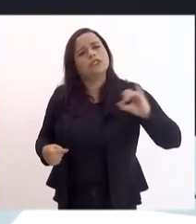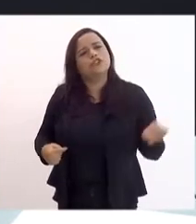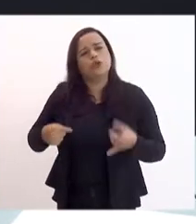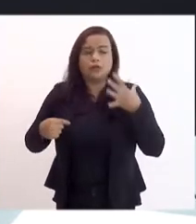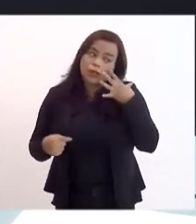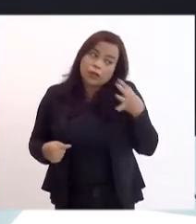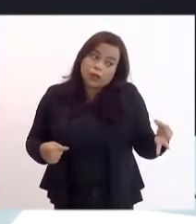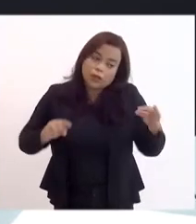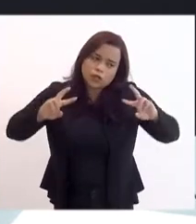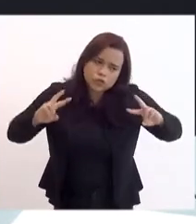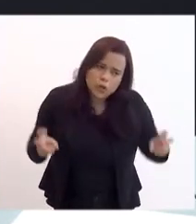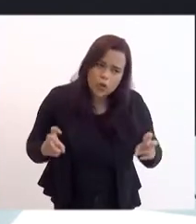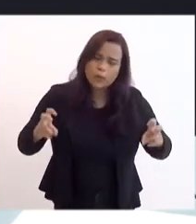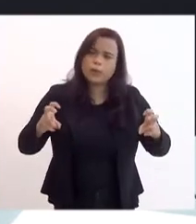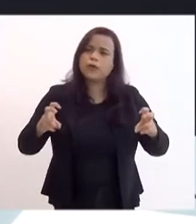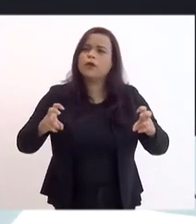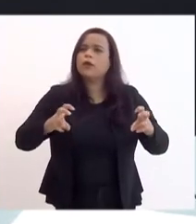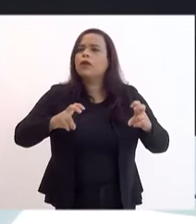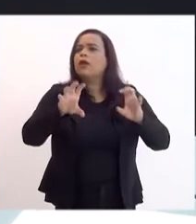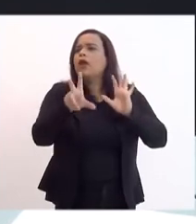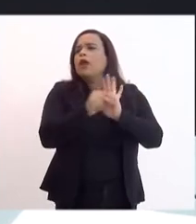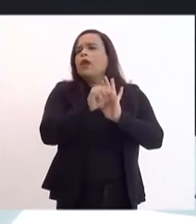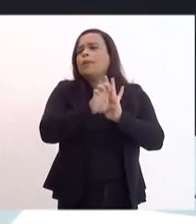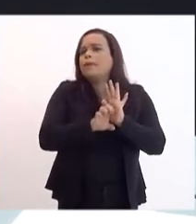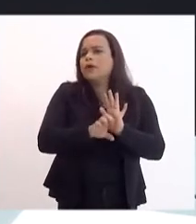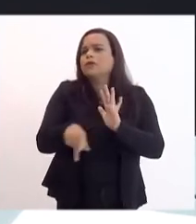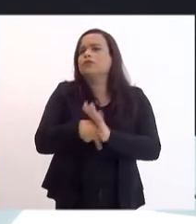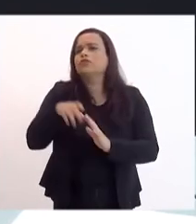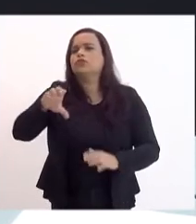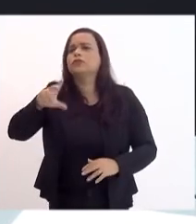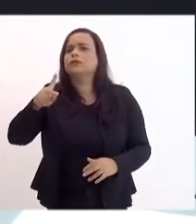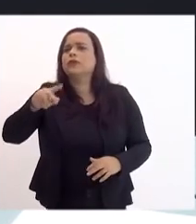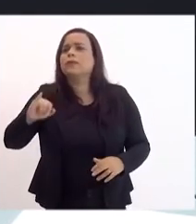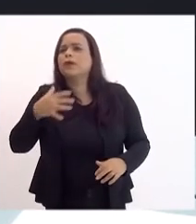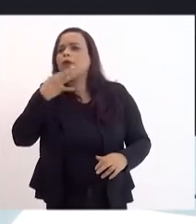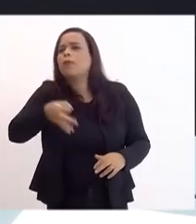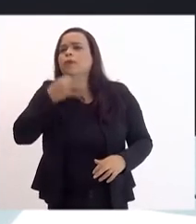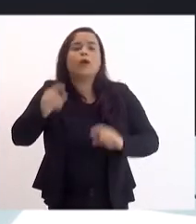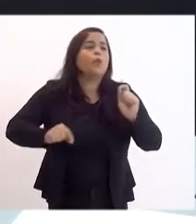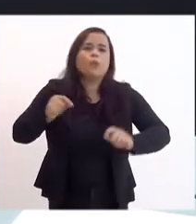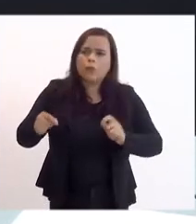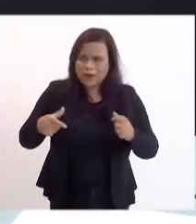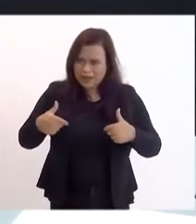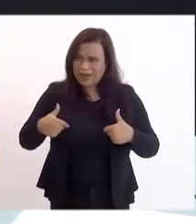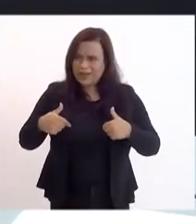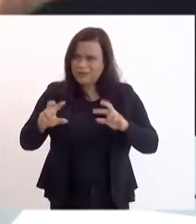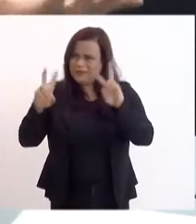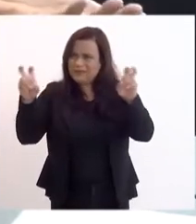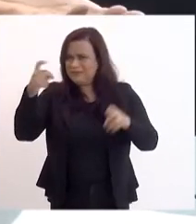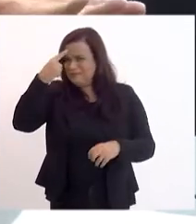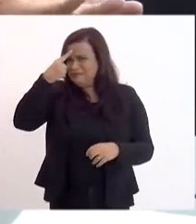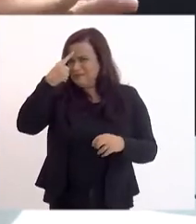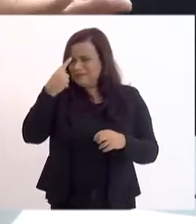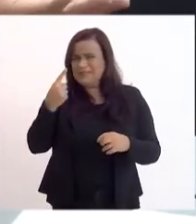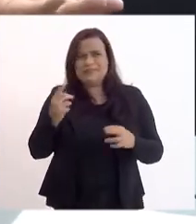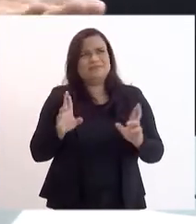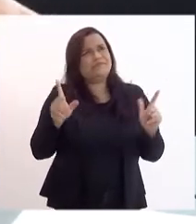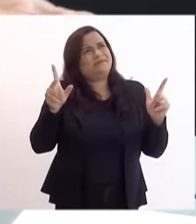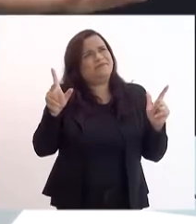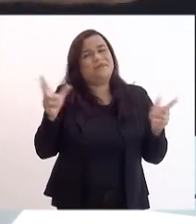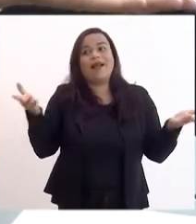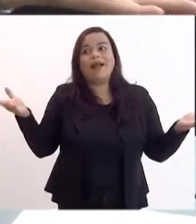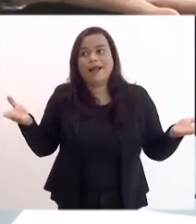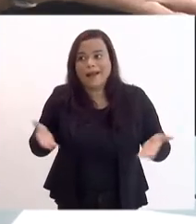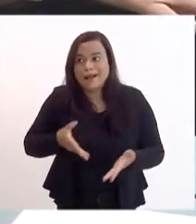das emendas à CPI? Eu achei tão fora do tema. Agora eu estou entendendo por quê, por